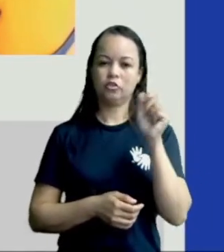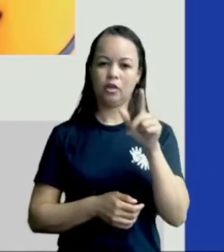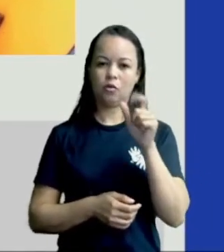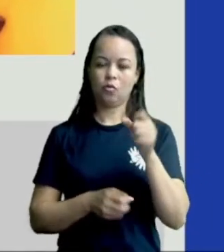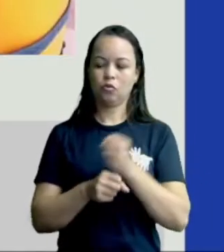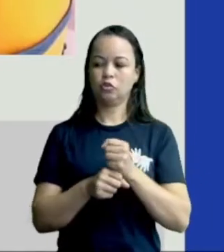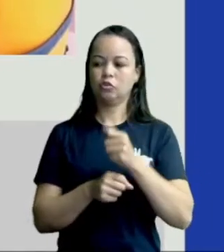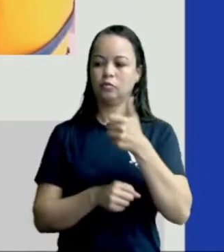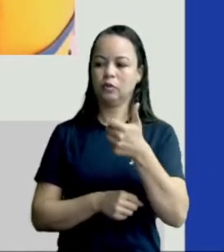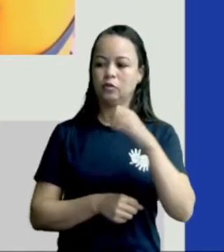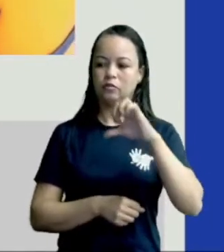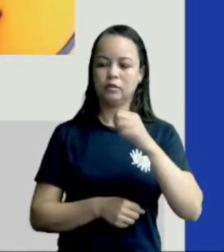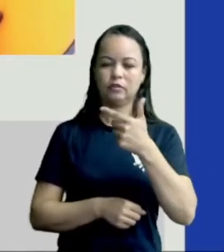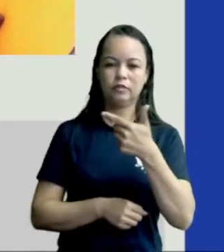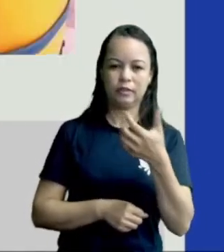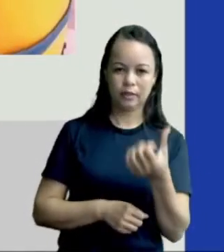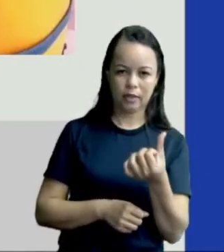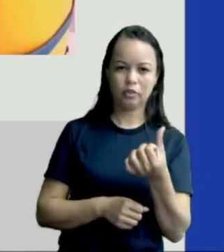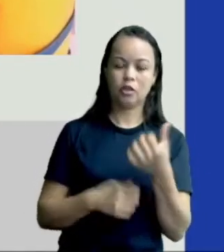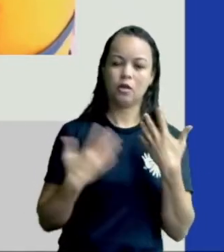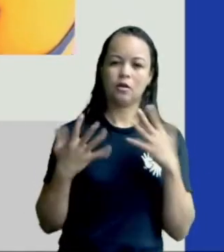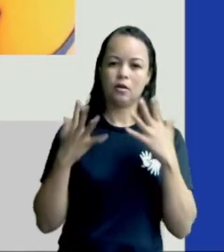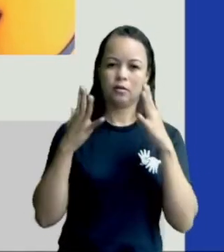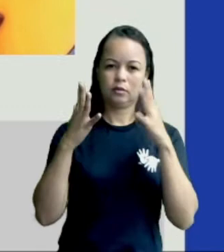1926, comemorativa do